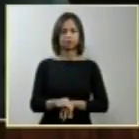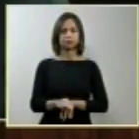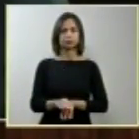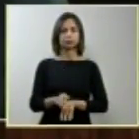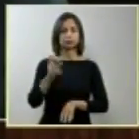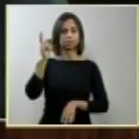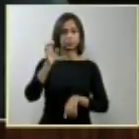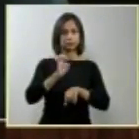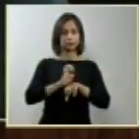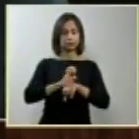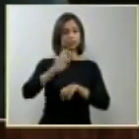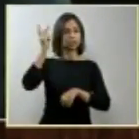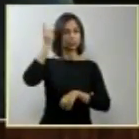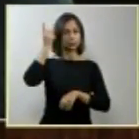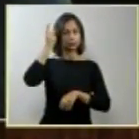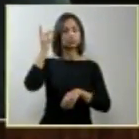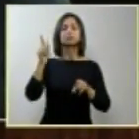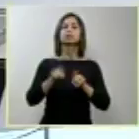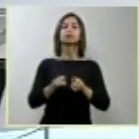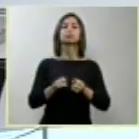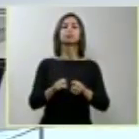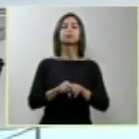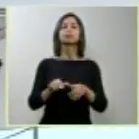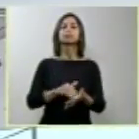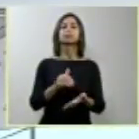São Paulo e de Saúde,